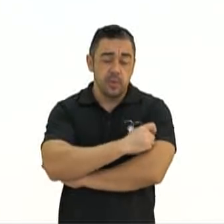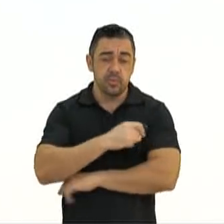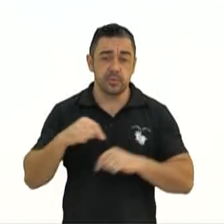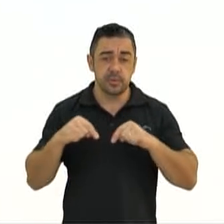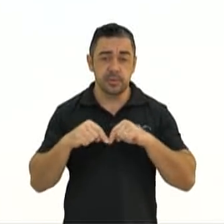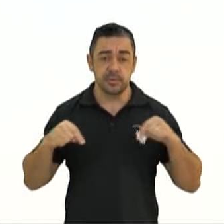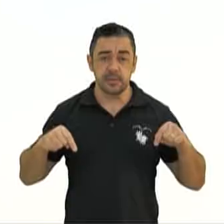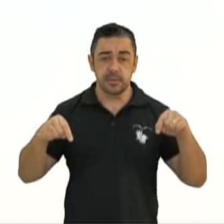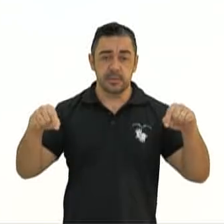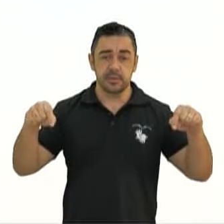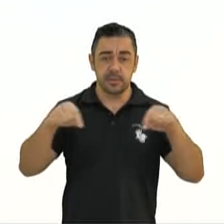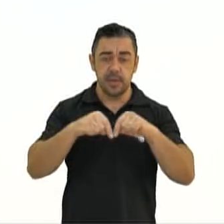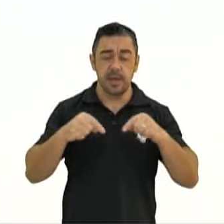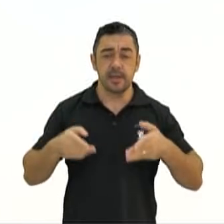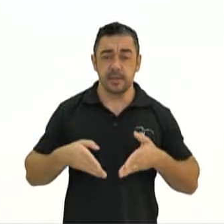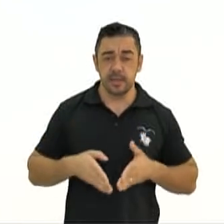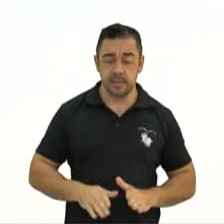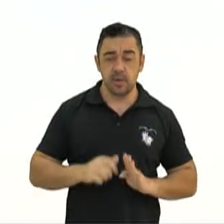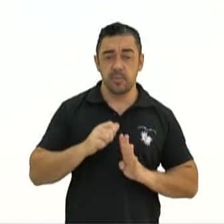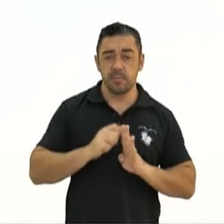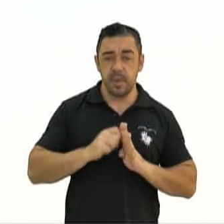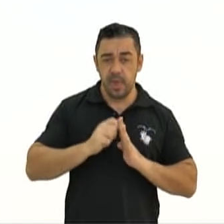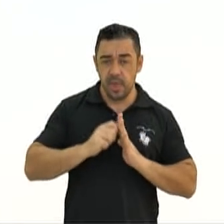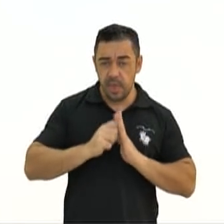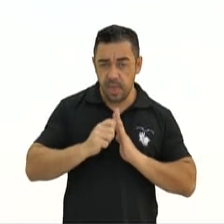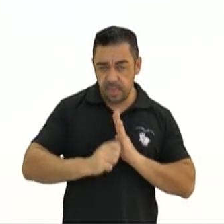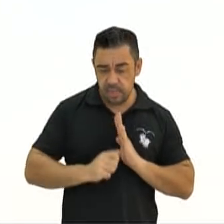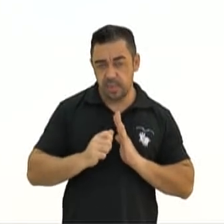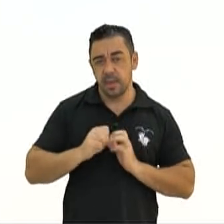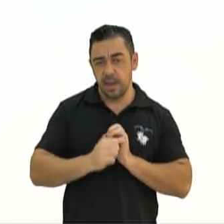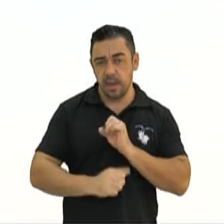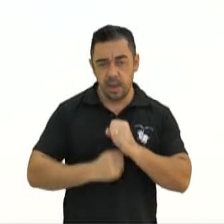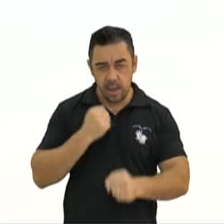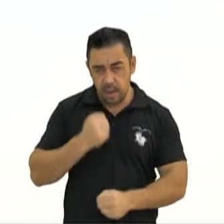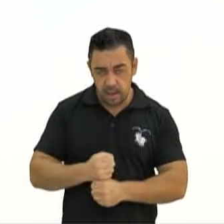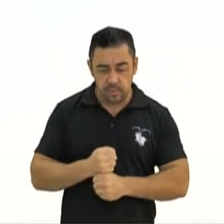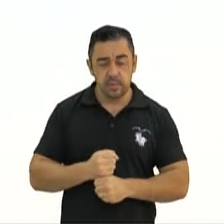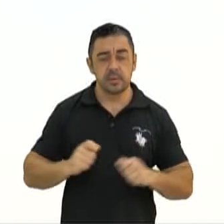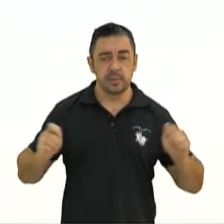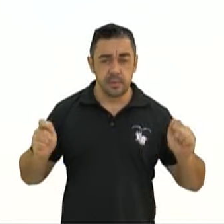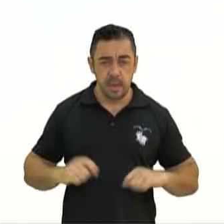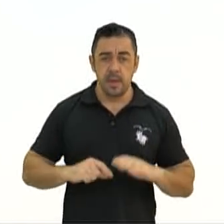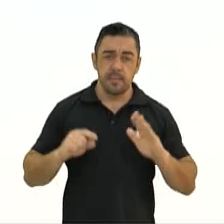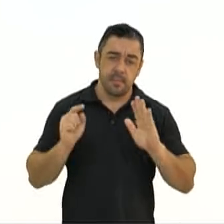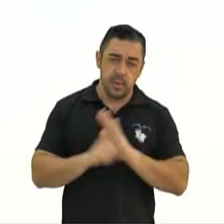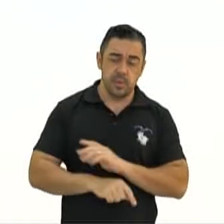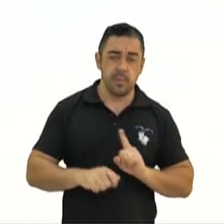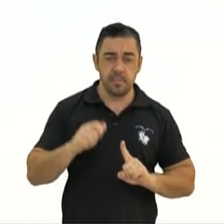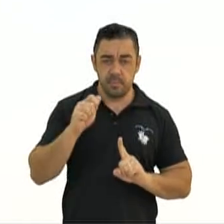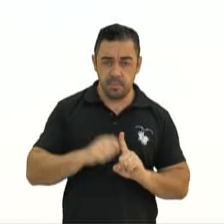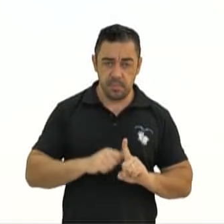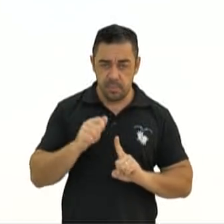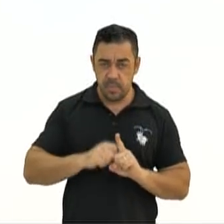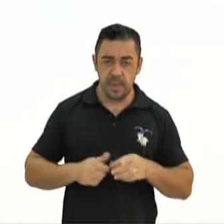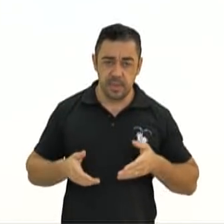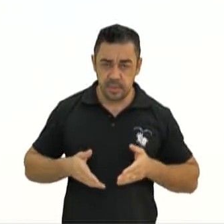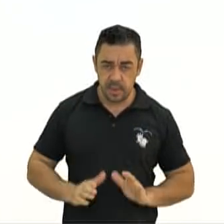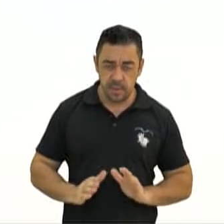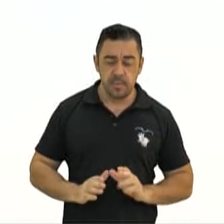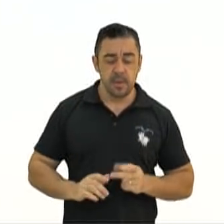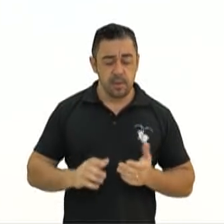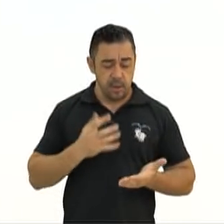que nasceram em cada um dos meses do ano. Para isso, é possível perguntar o mês de nascimento dos colegas